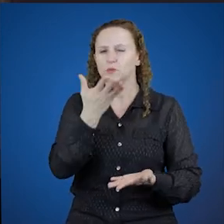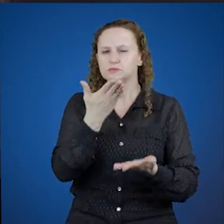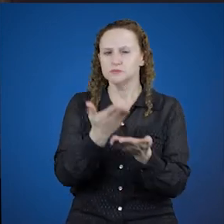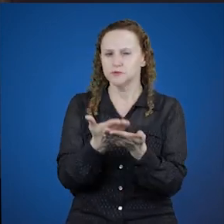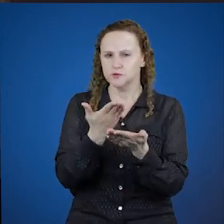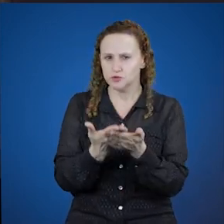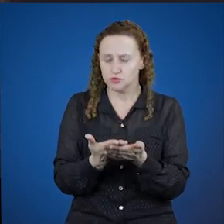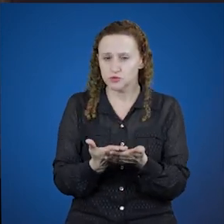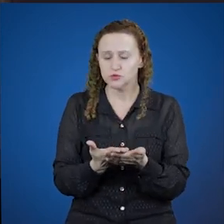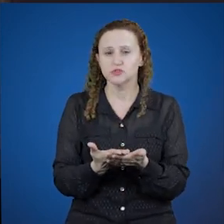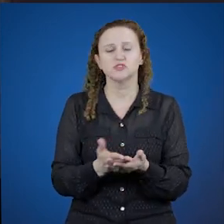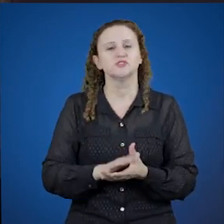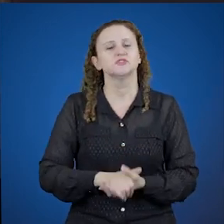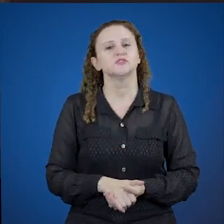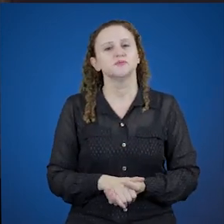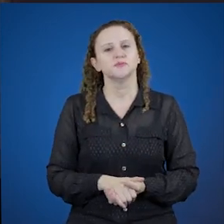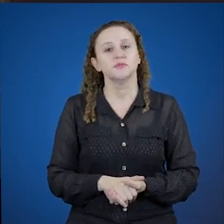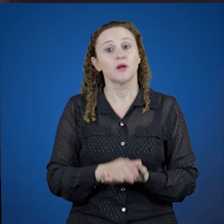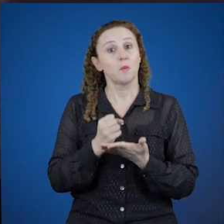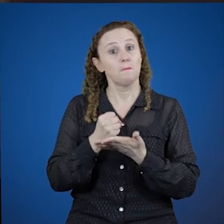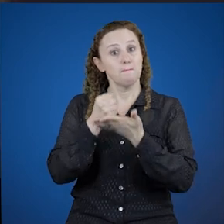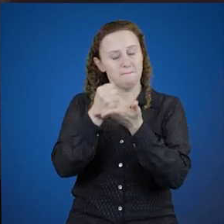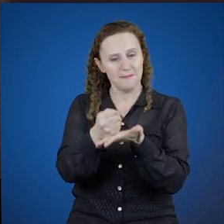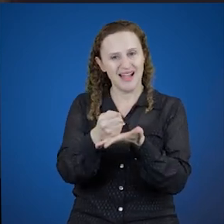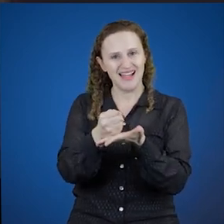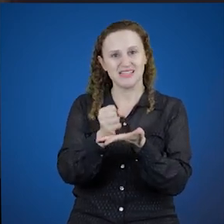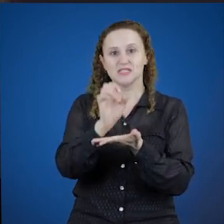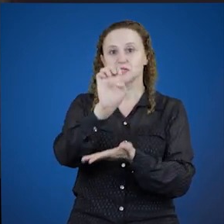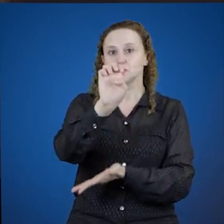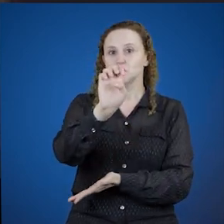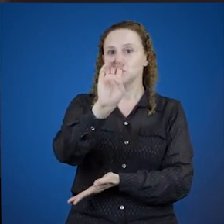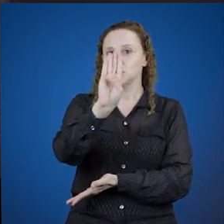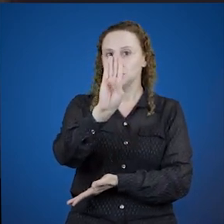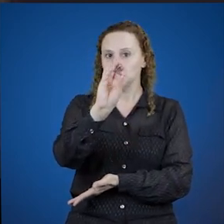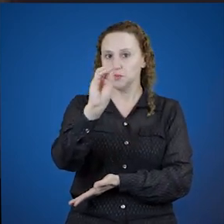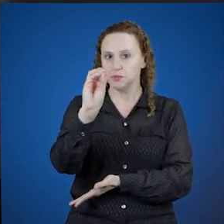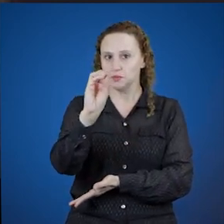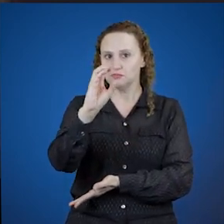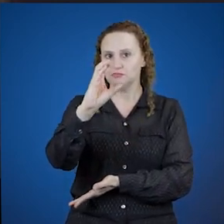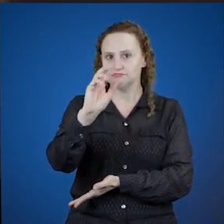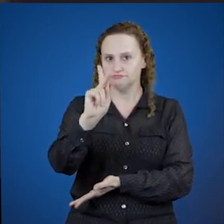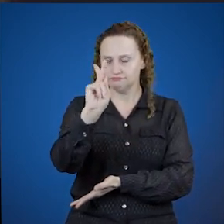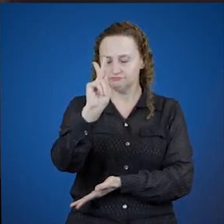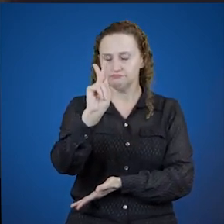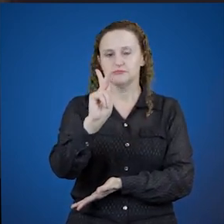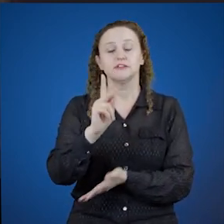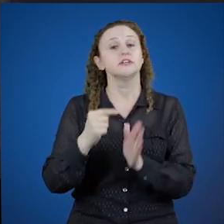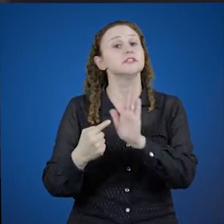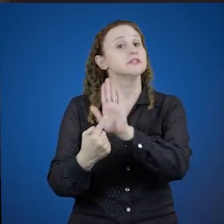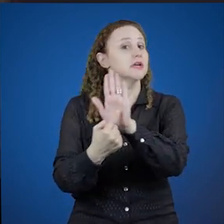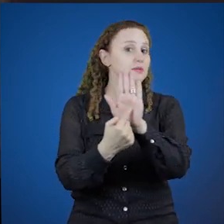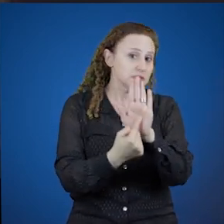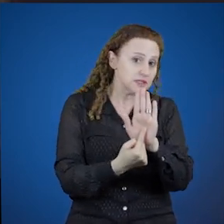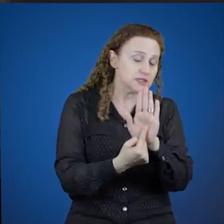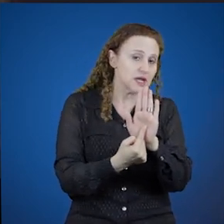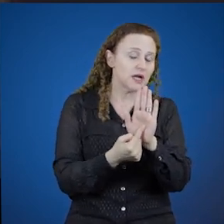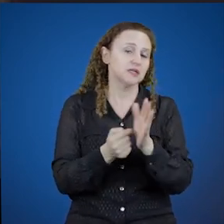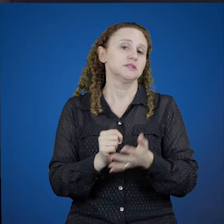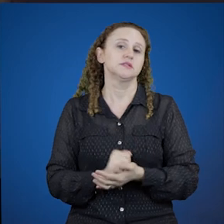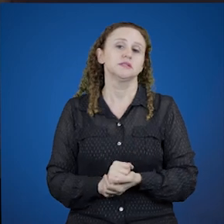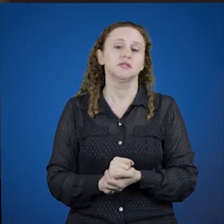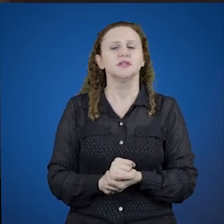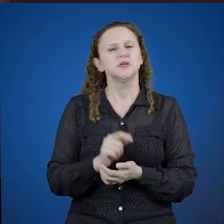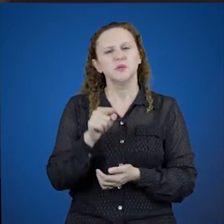a todos aí um bom estudo você pode tomar a com base lá no nosso ebook estou sugerindo ebook serão apresentadas as